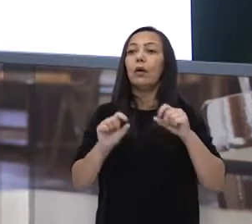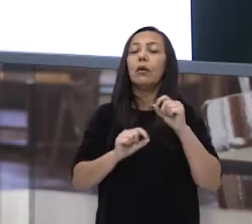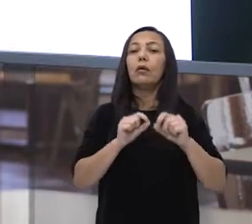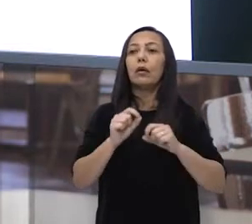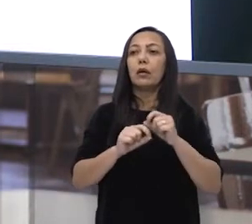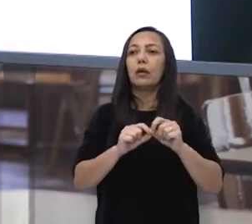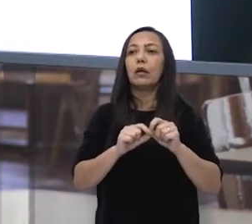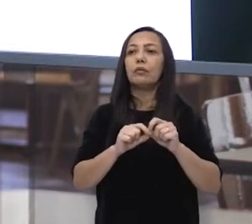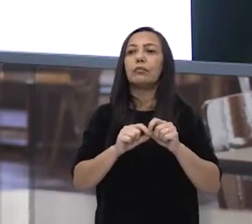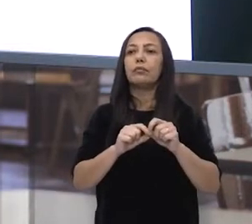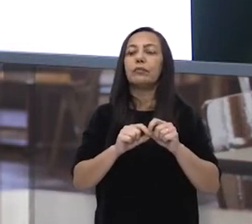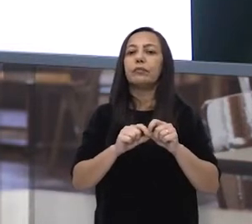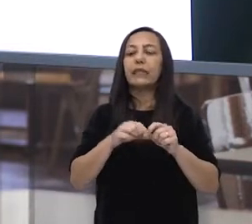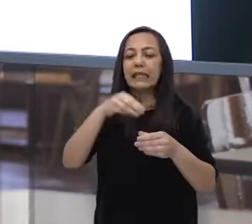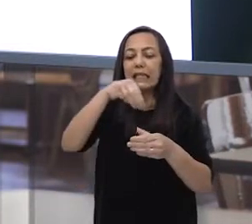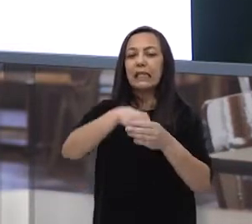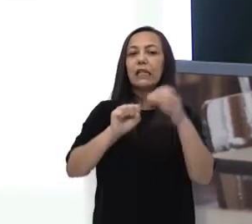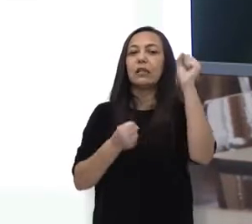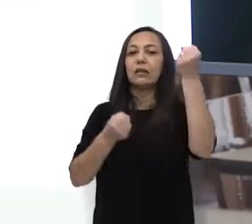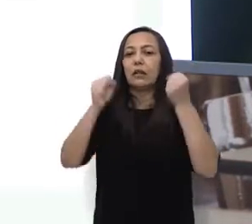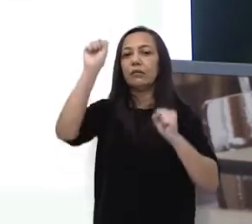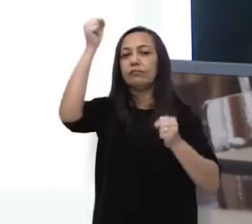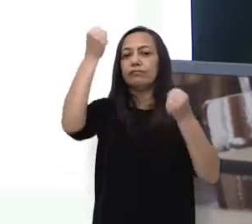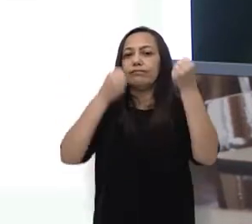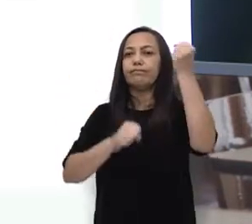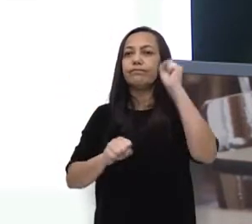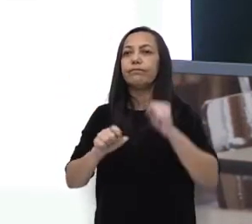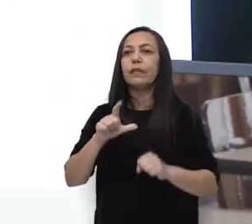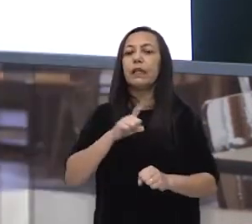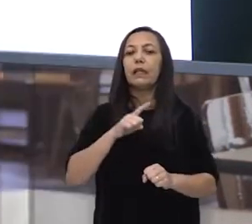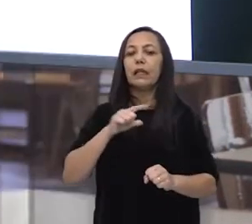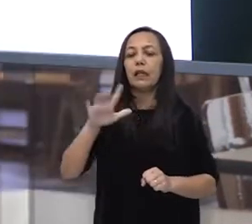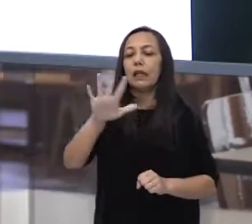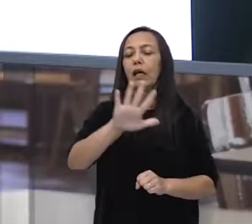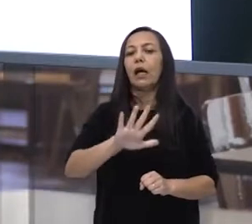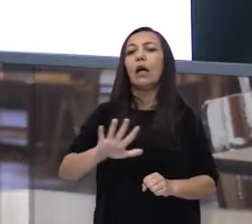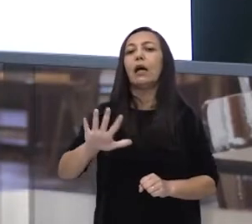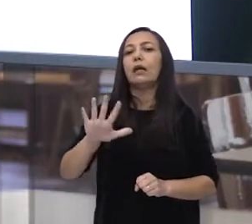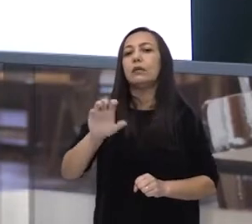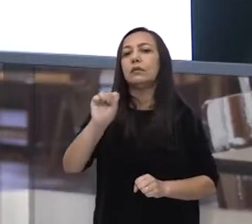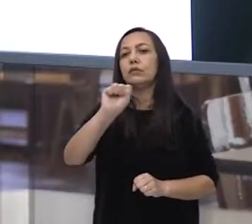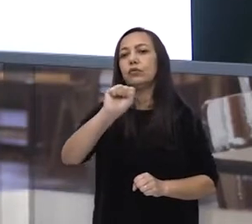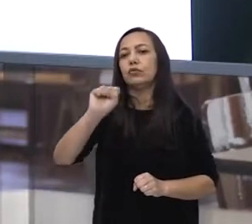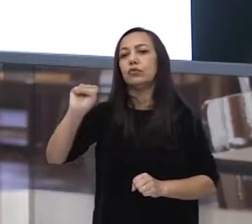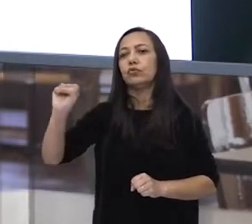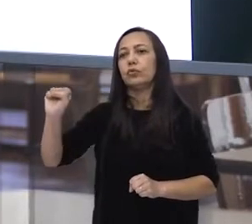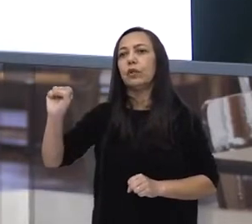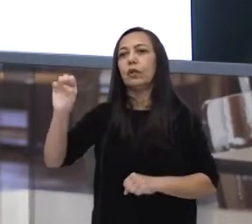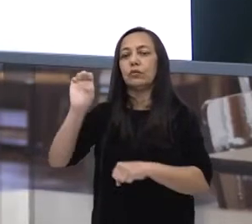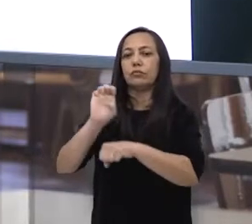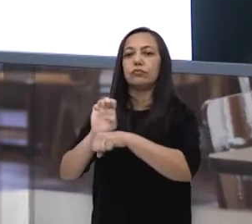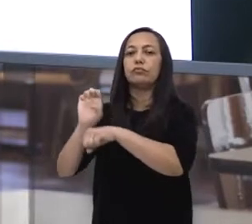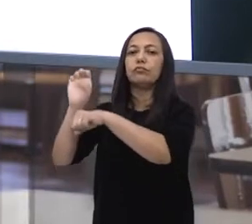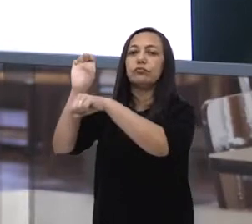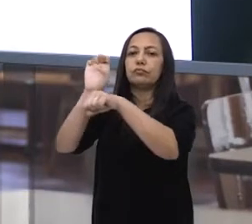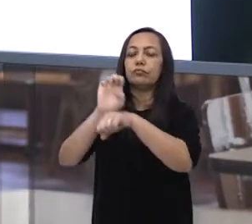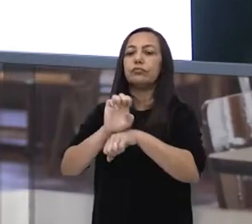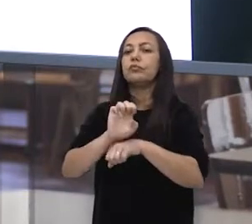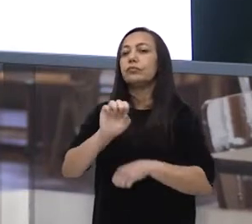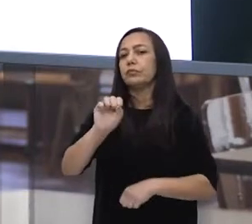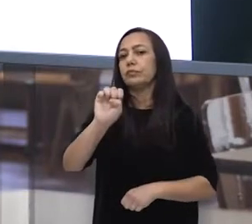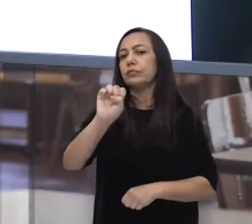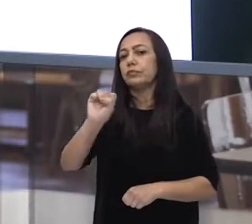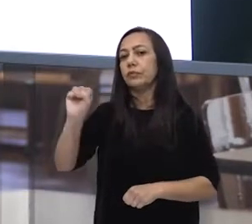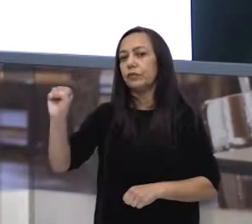oriundos da atividade industrial. Nós temos aí a região sudeste, como eu falei, a principal região industrial do Brasil. Observe